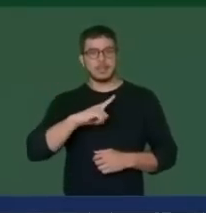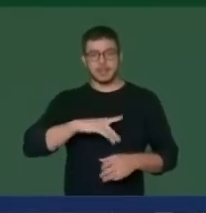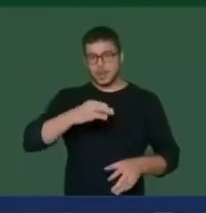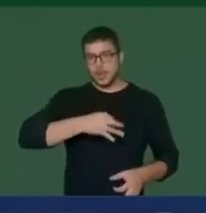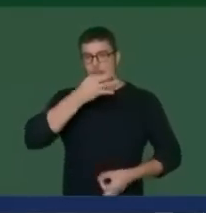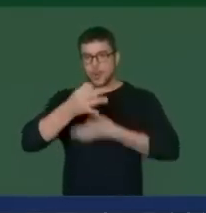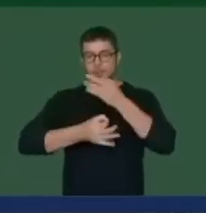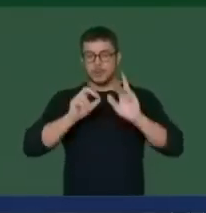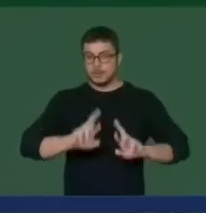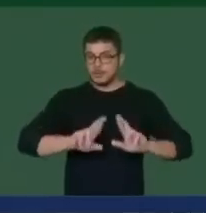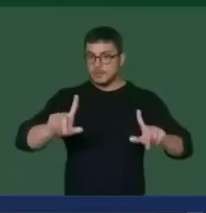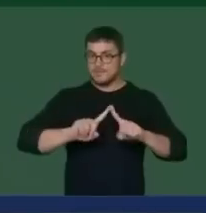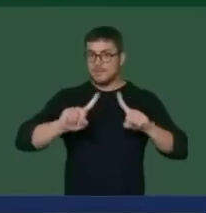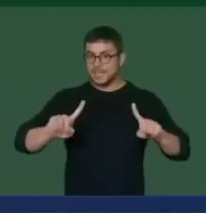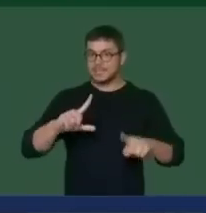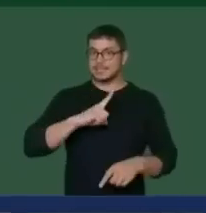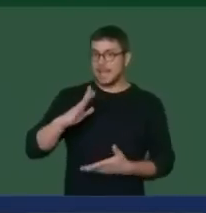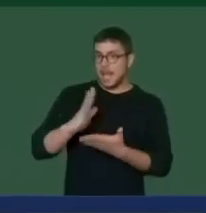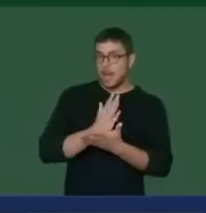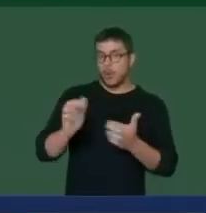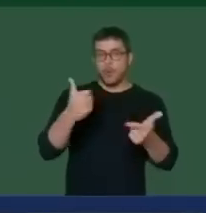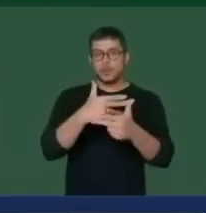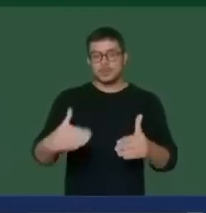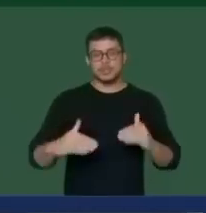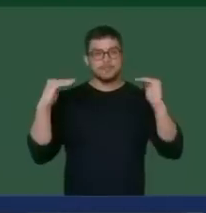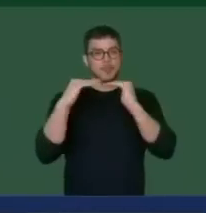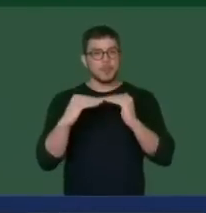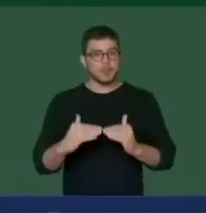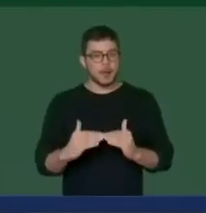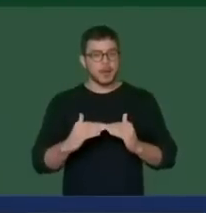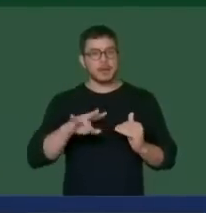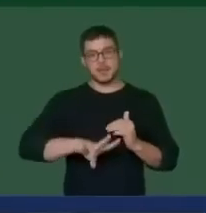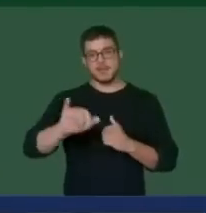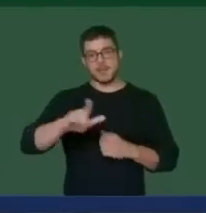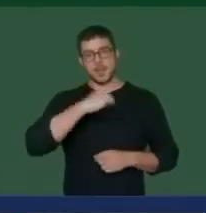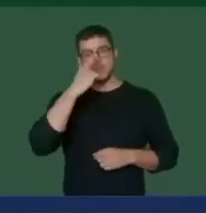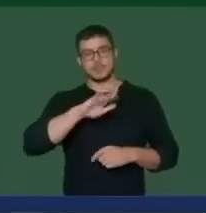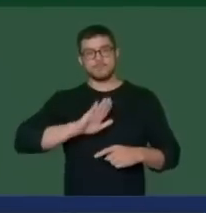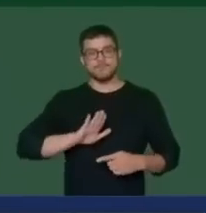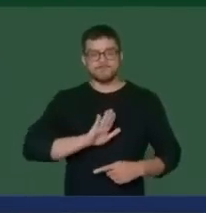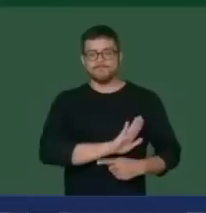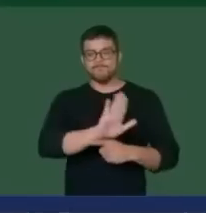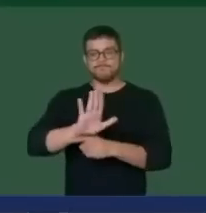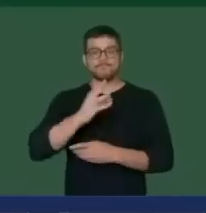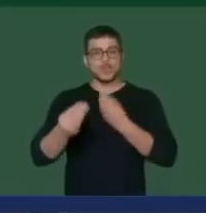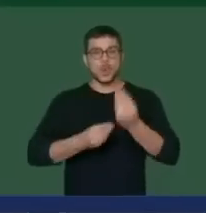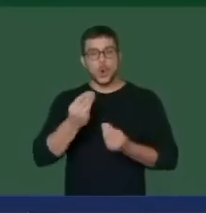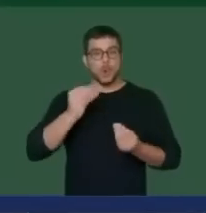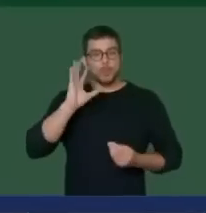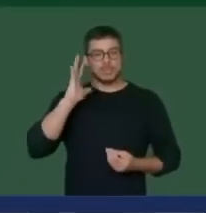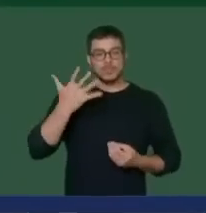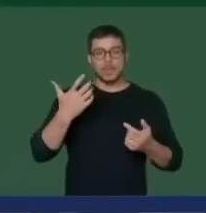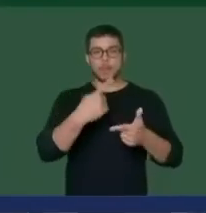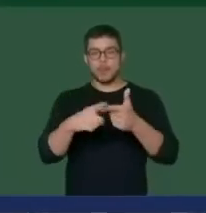encontrar... 7:50, seguimos ouvindo o presidente reeleito da Câmara dos Deputados, Arthur Lira. Desenvolvimento econômico e social.